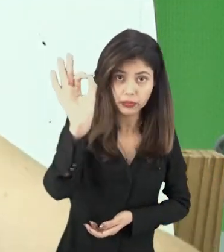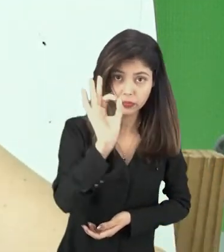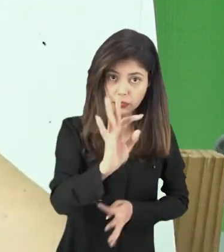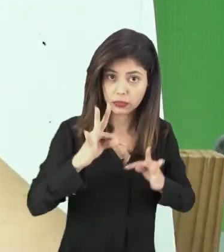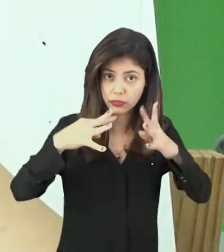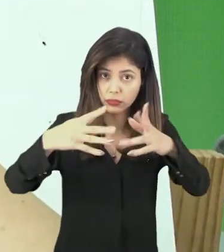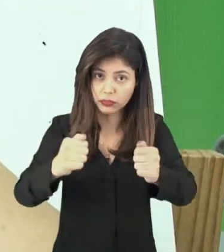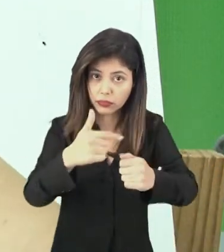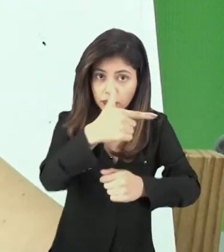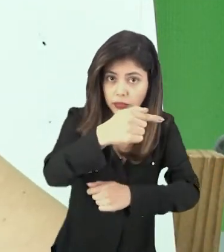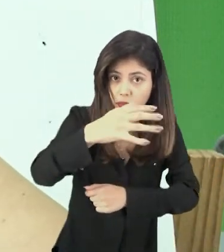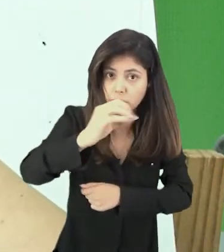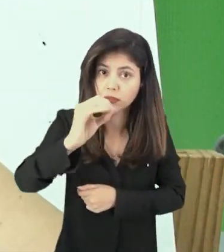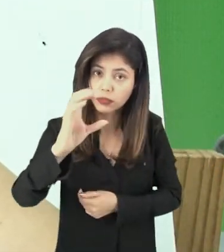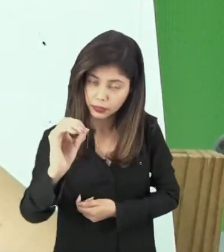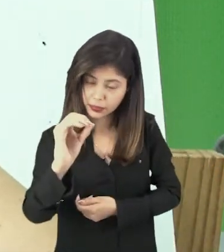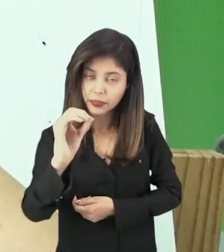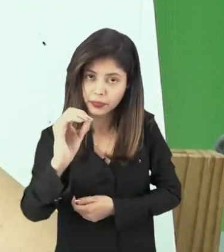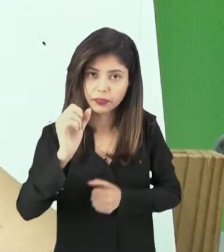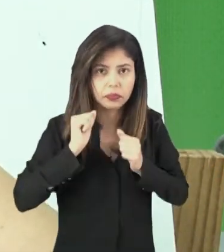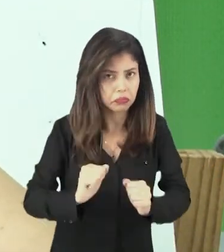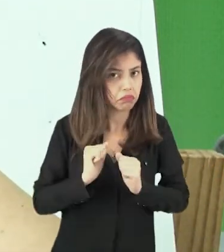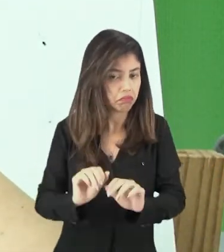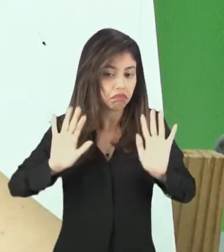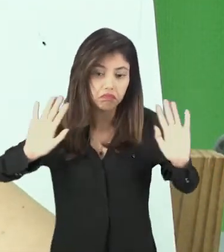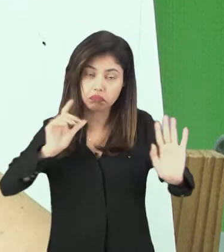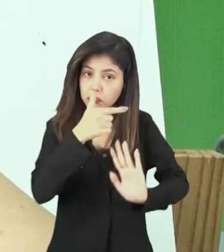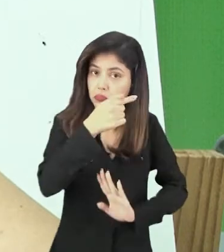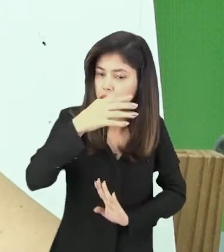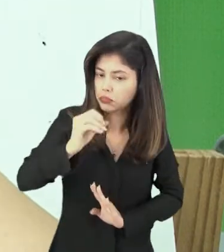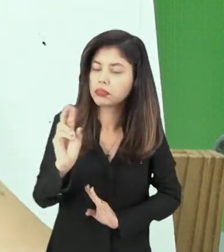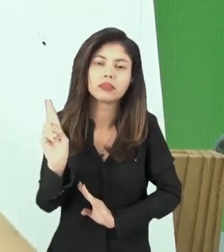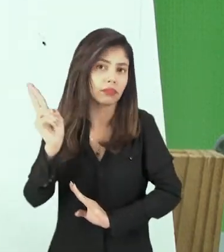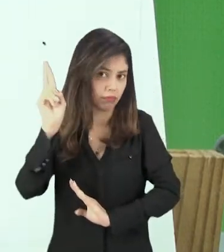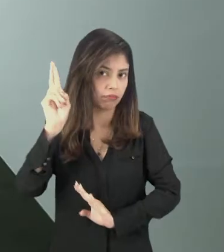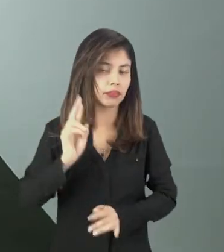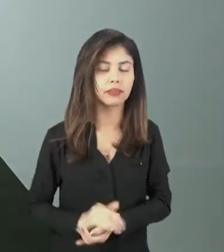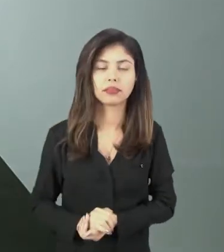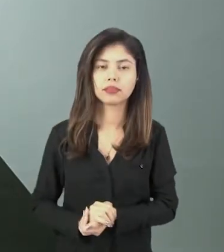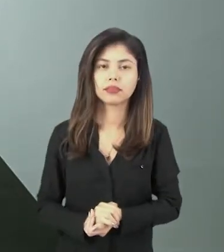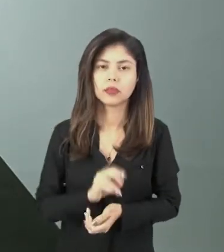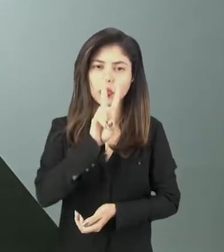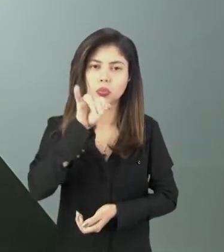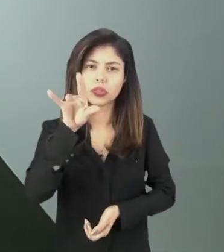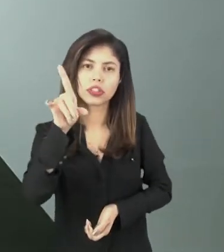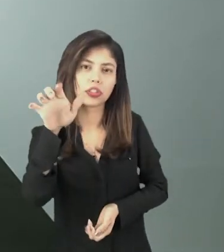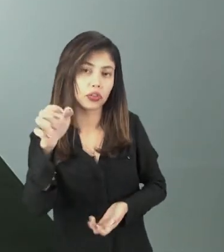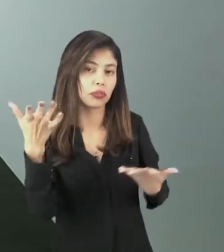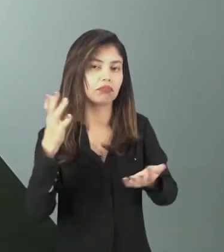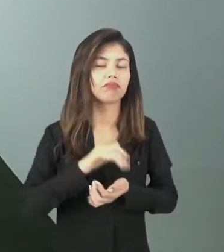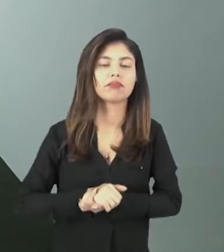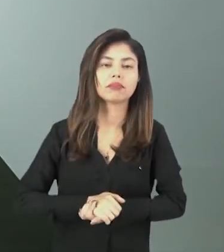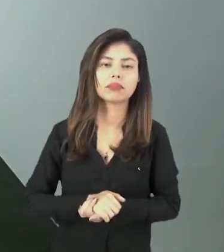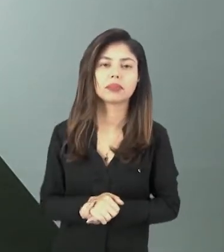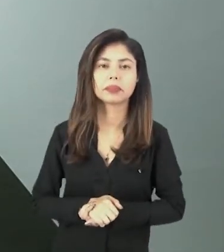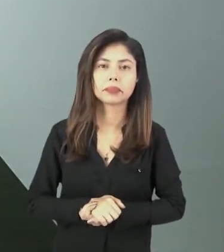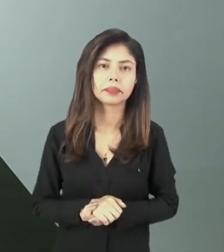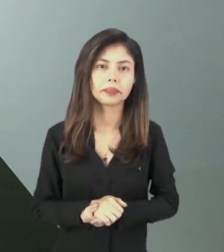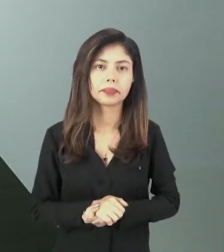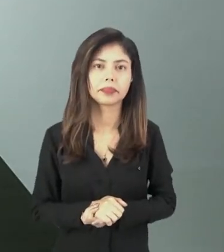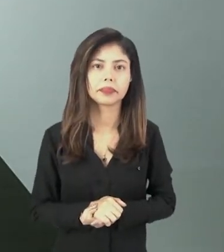total de 700 né pode ser 700reais 700 unidades pode